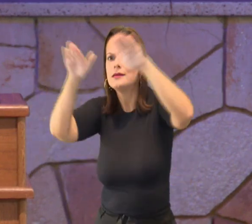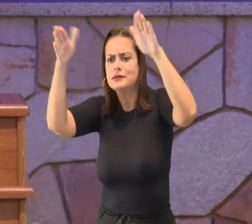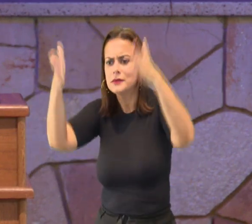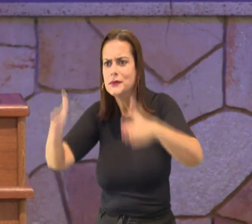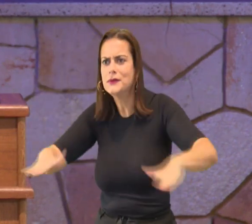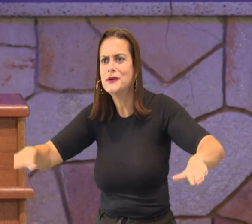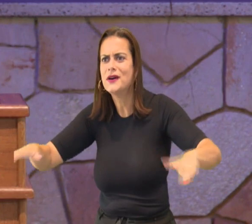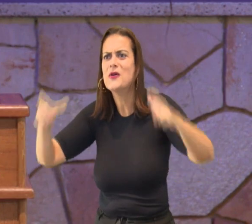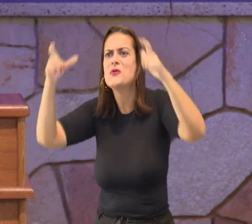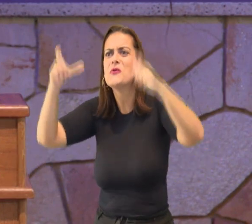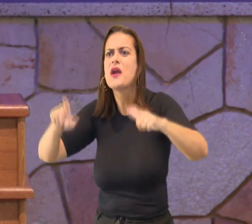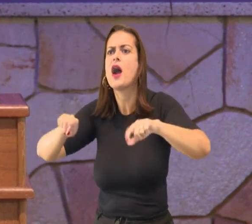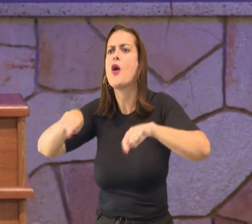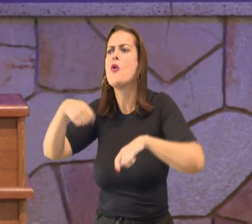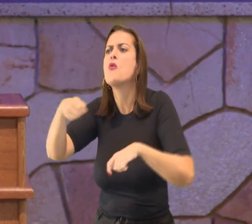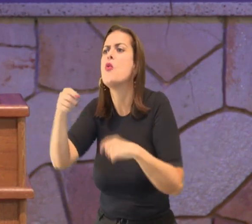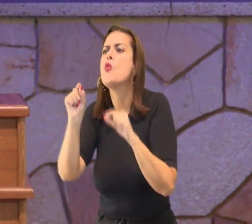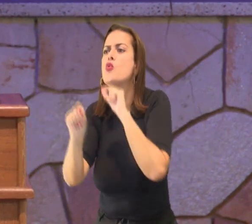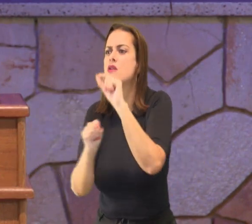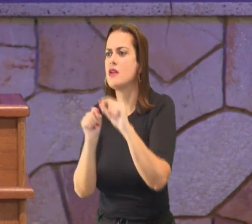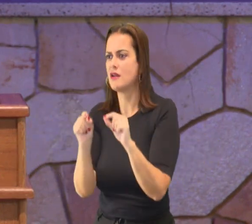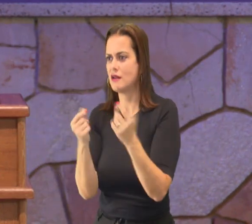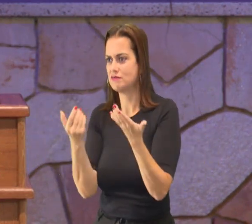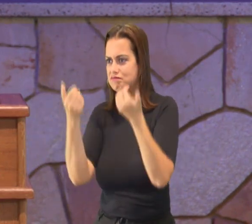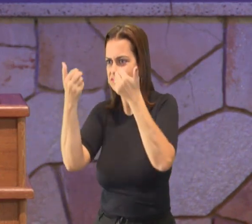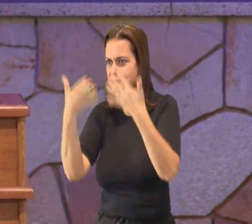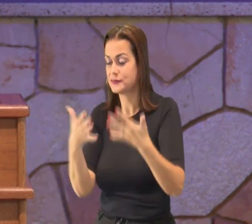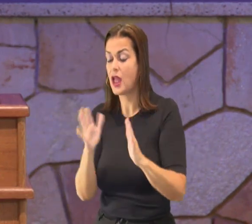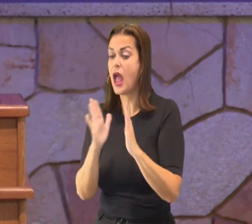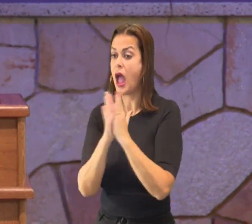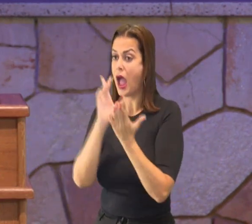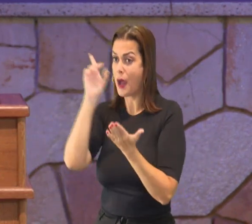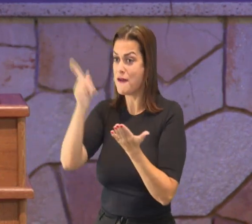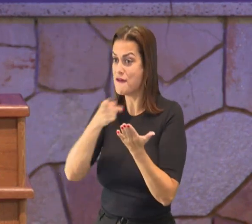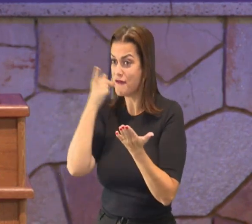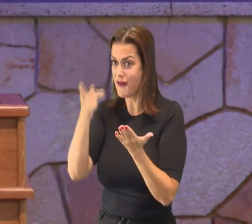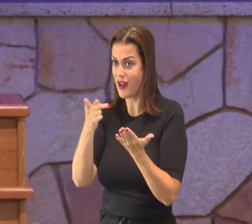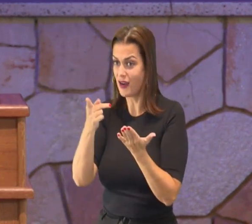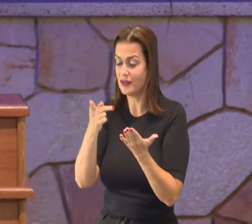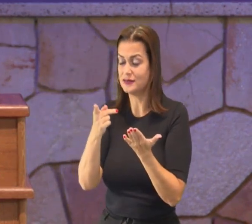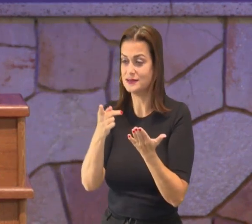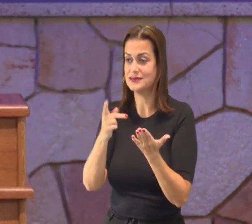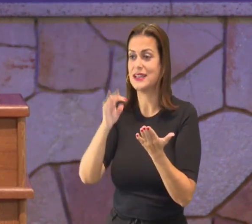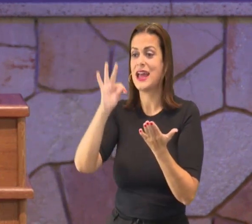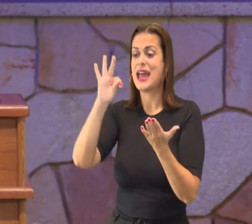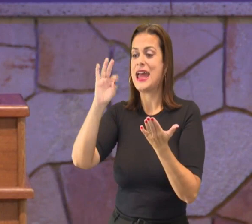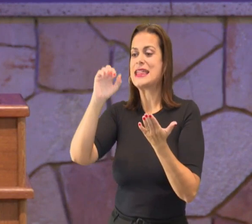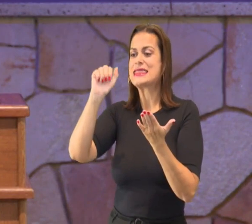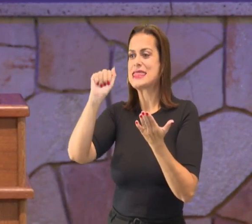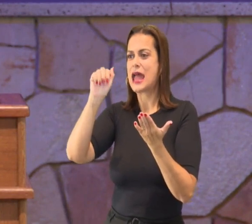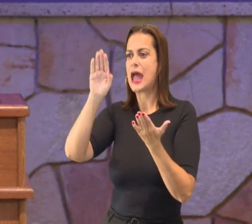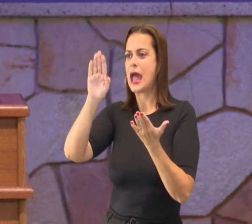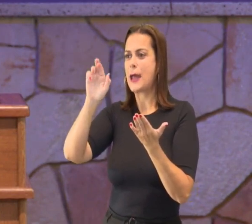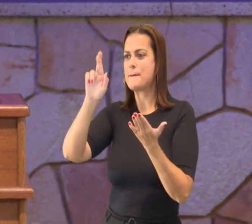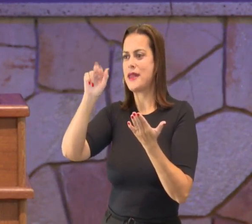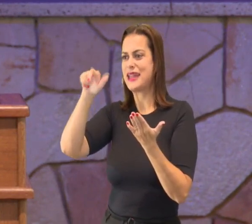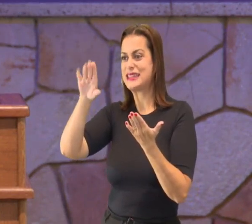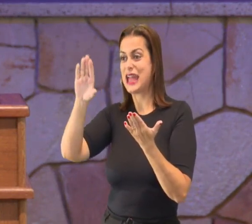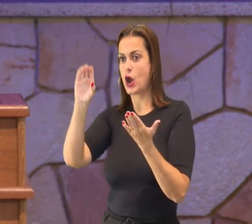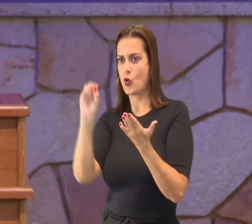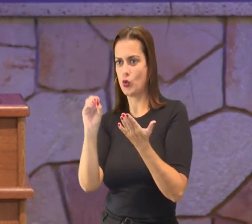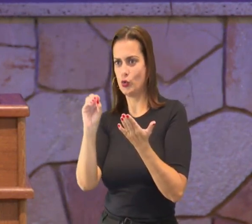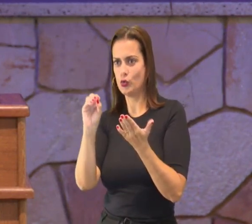encontro? Interessante que a Bíblia trabalha com a questão do tabernáculo, que significa armar